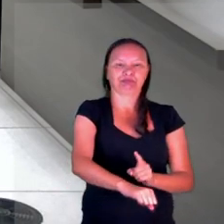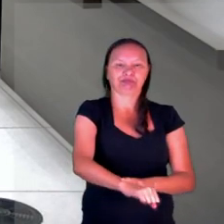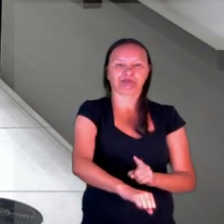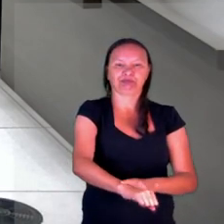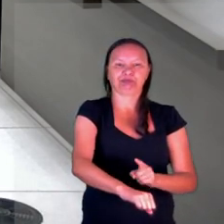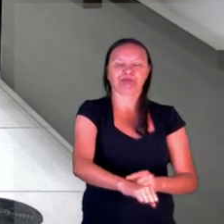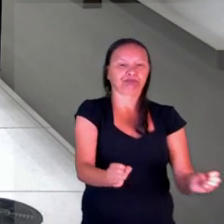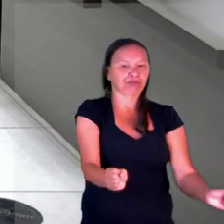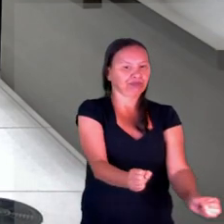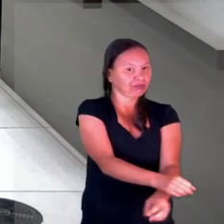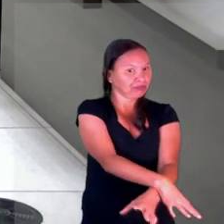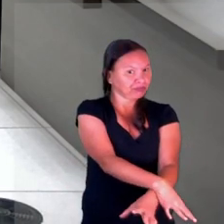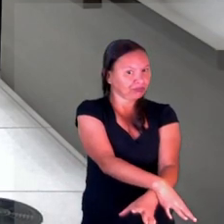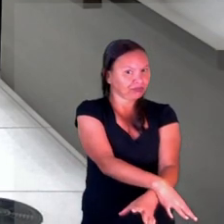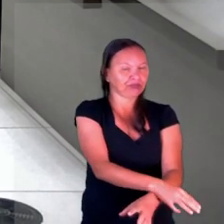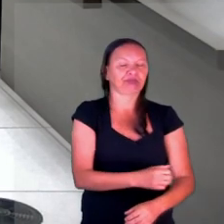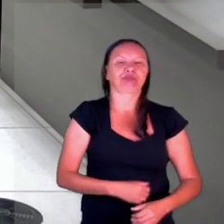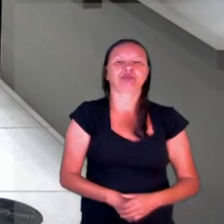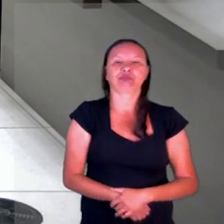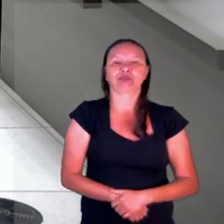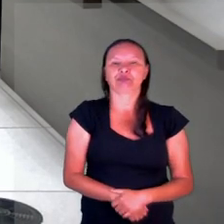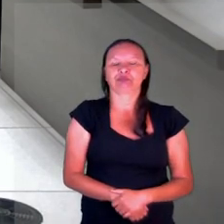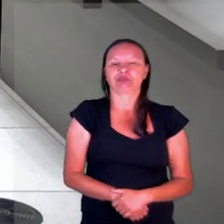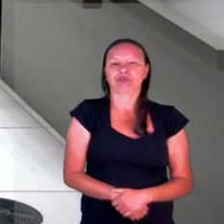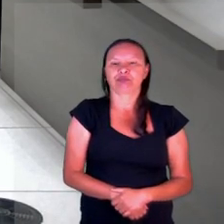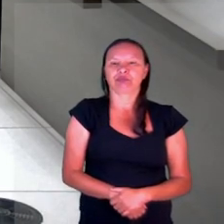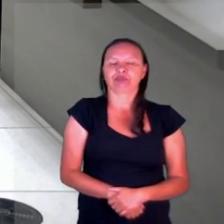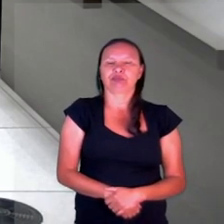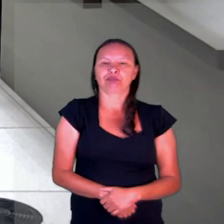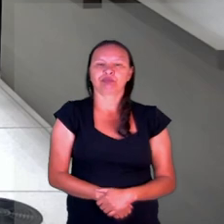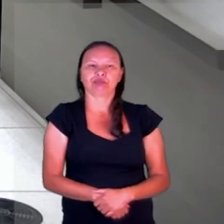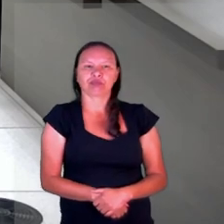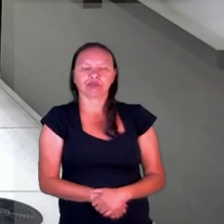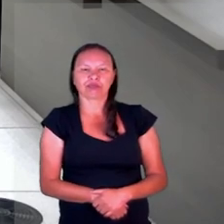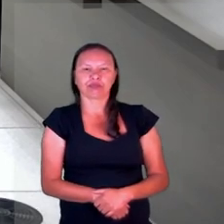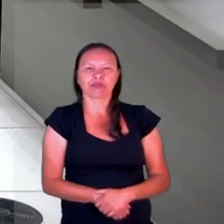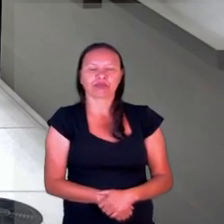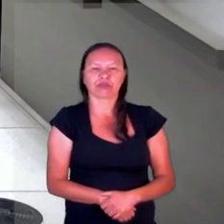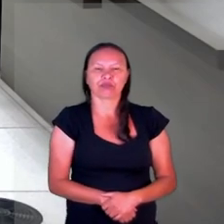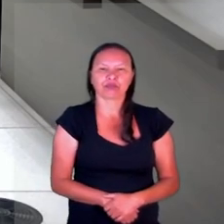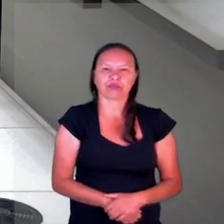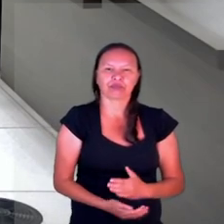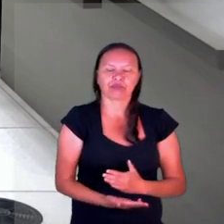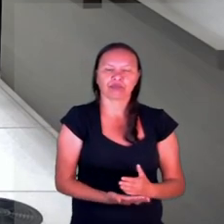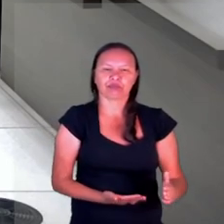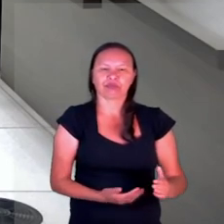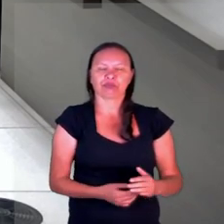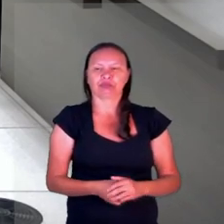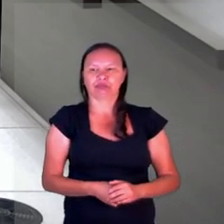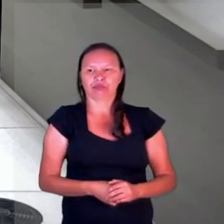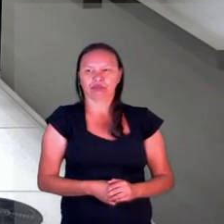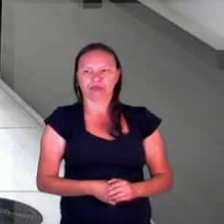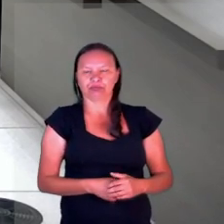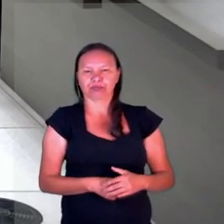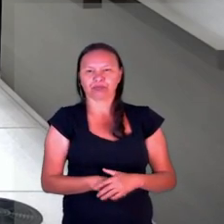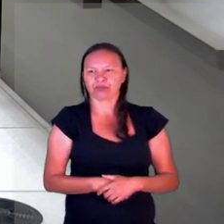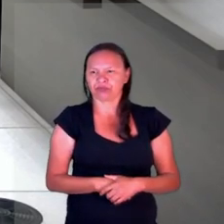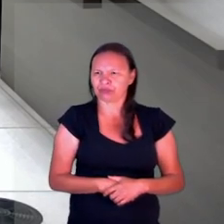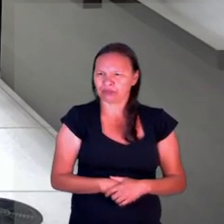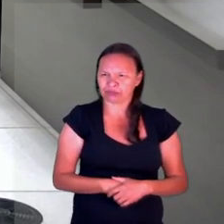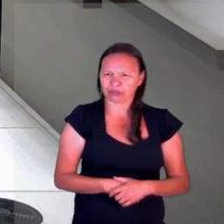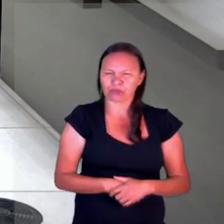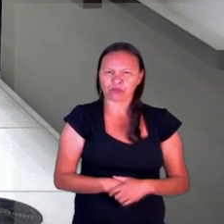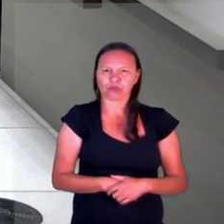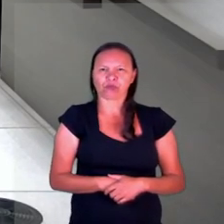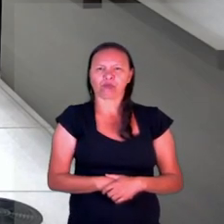Olímpio Fernando que tá com a câmera ou é Olímpio fao reafirmo aqui né a a